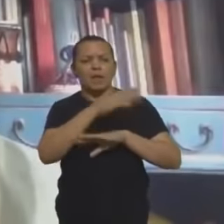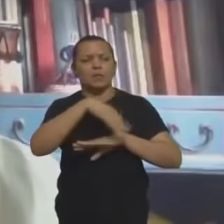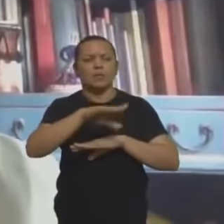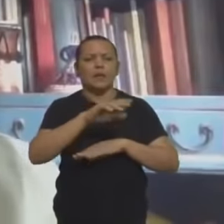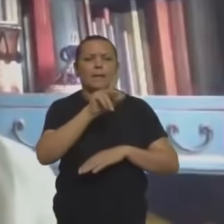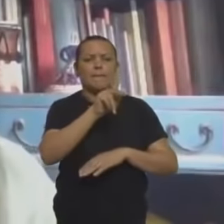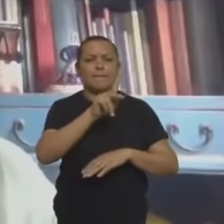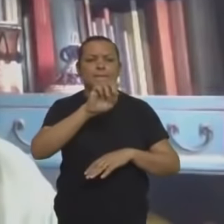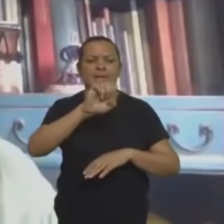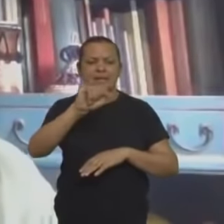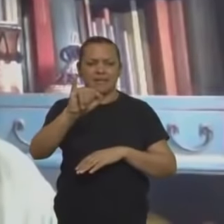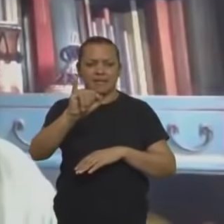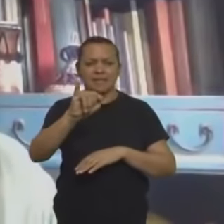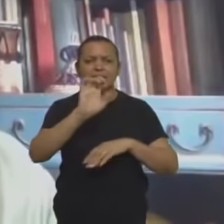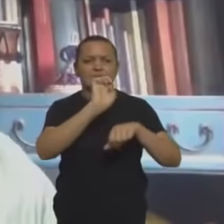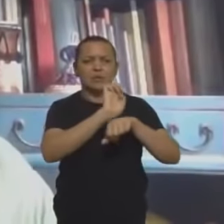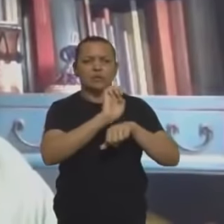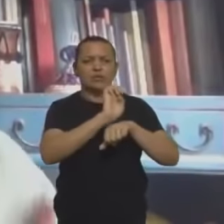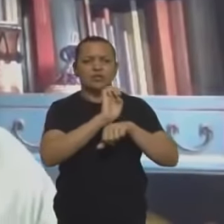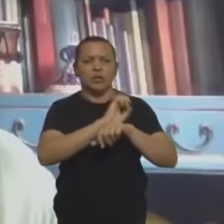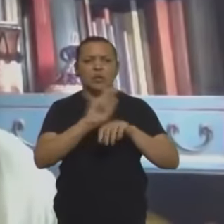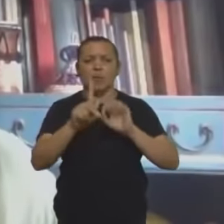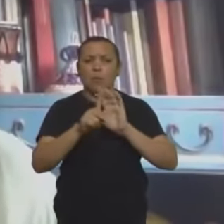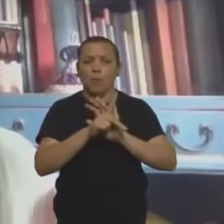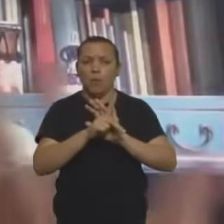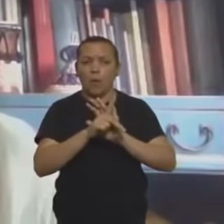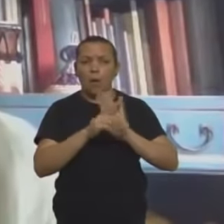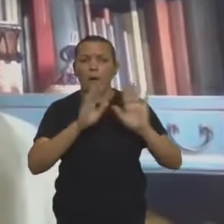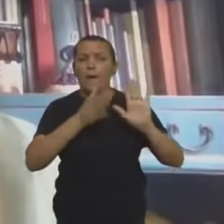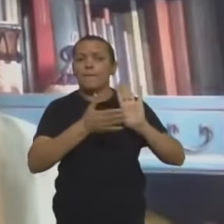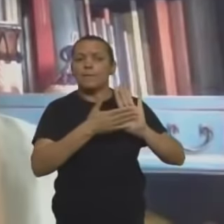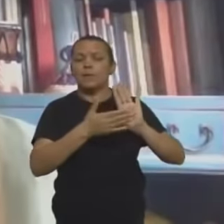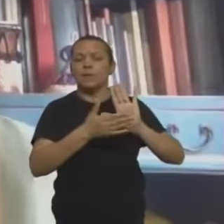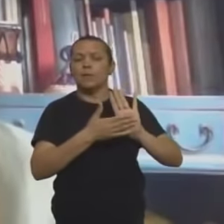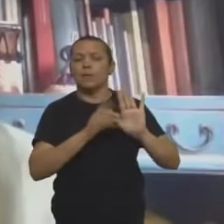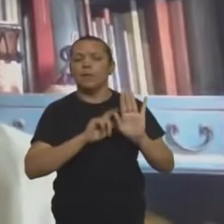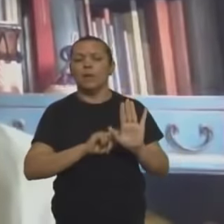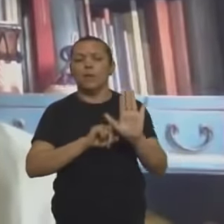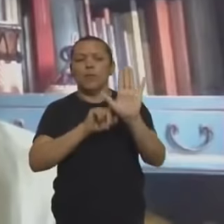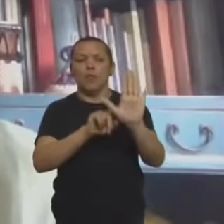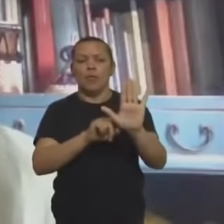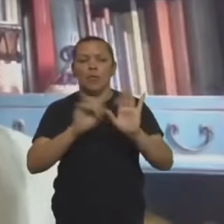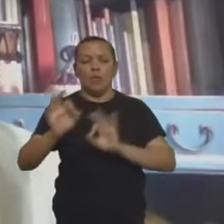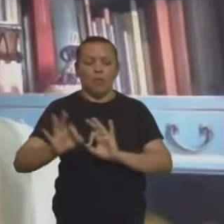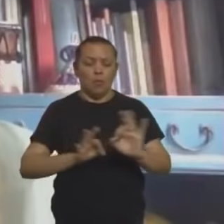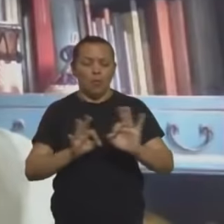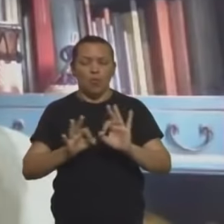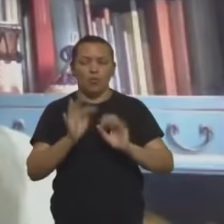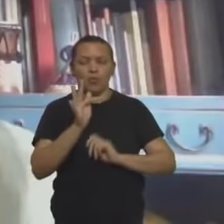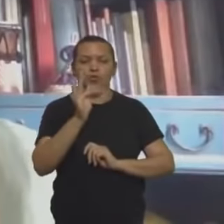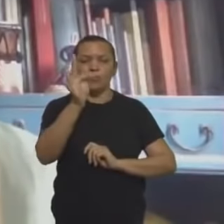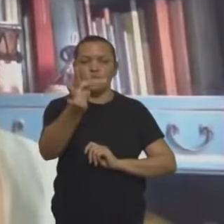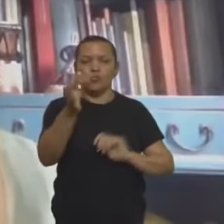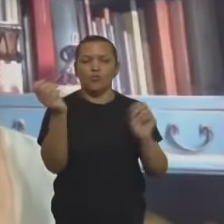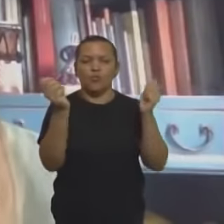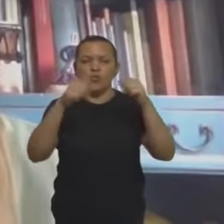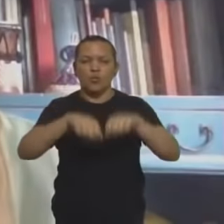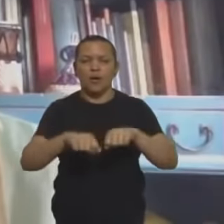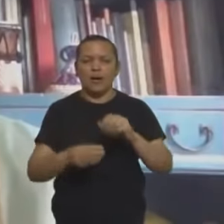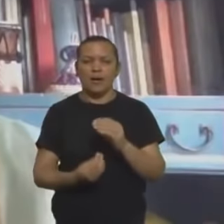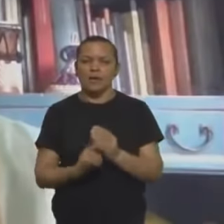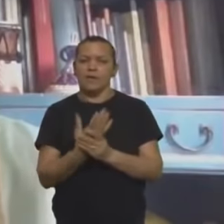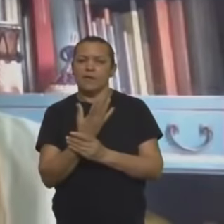PEIs, né, do estado, com a proposta de apresentar esse programa para que no futuro a gente criasse